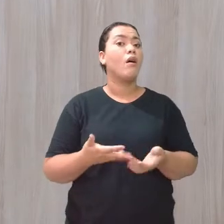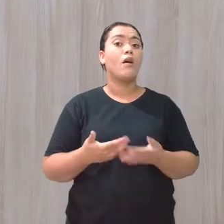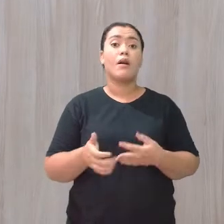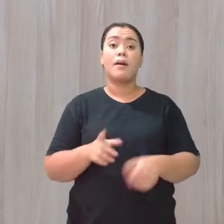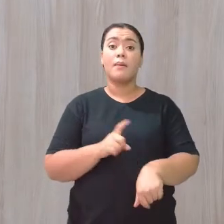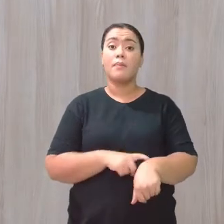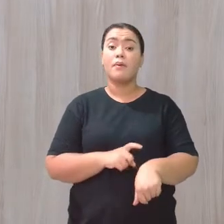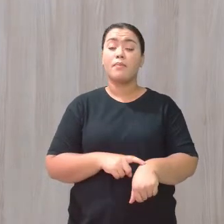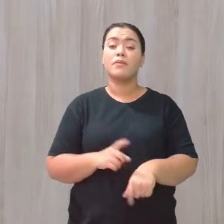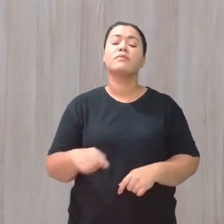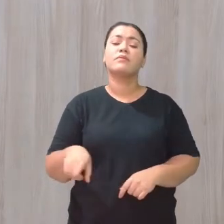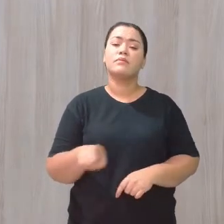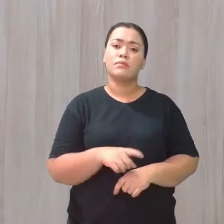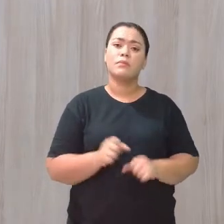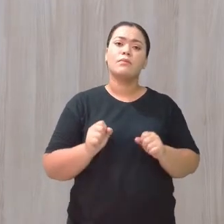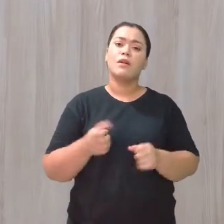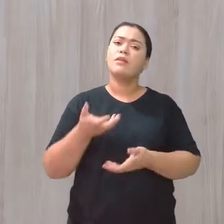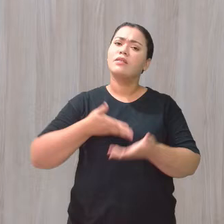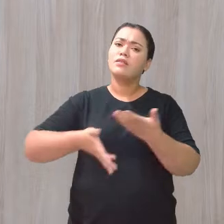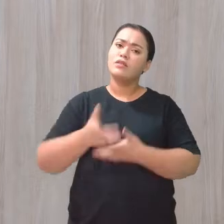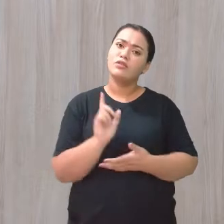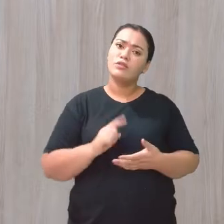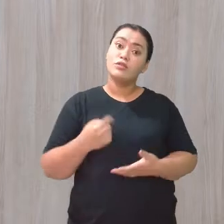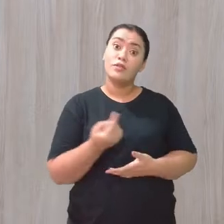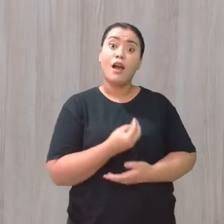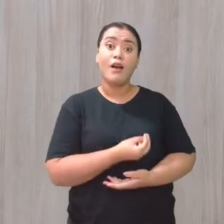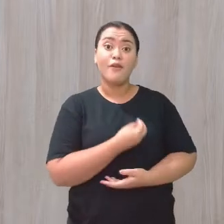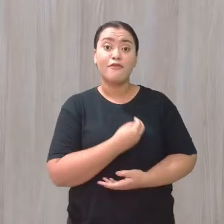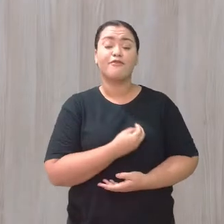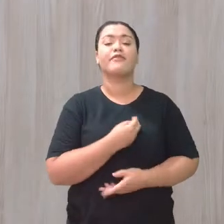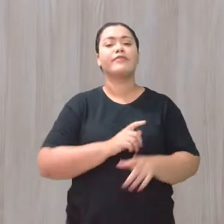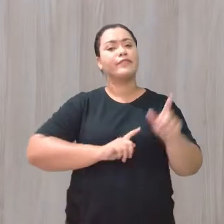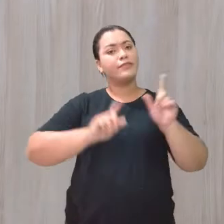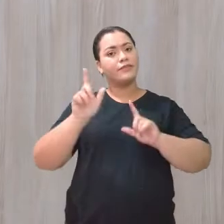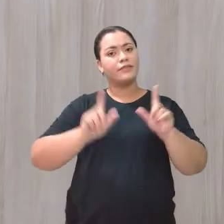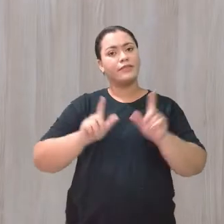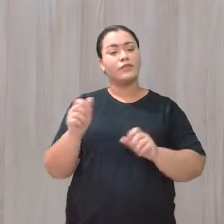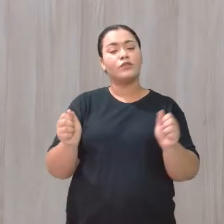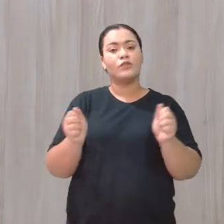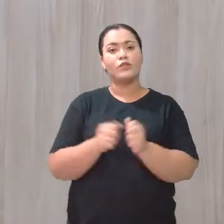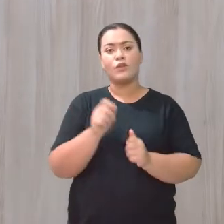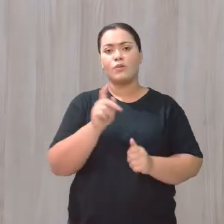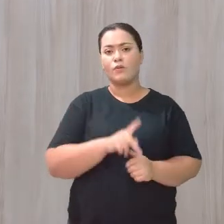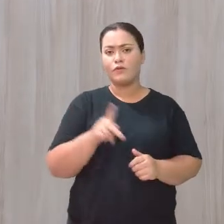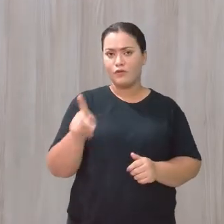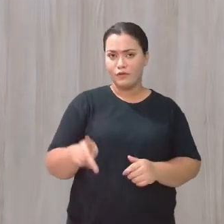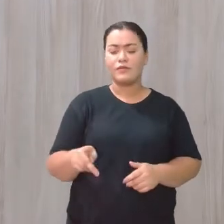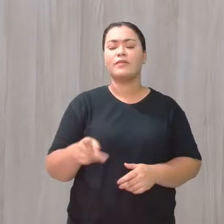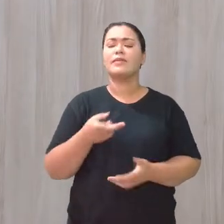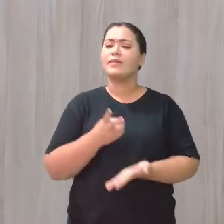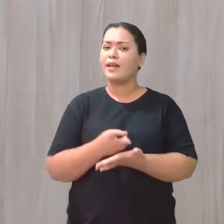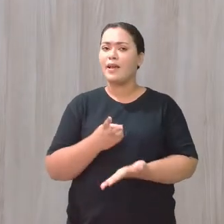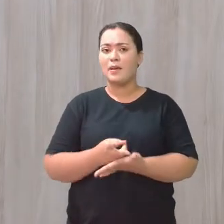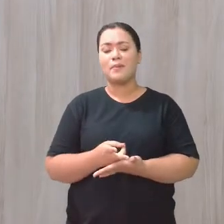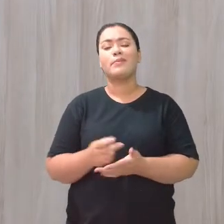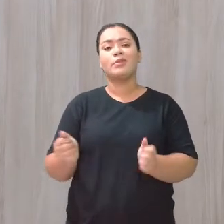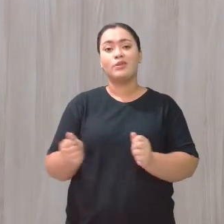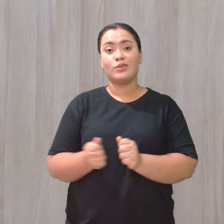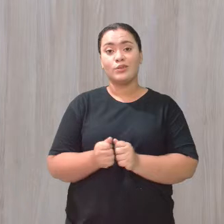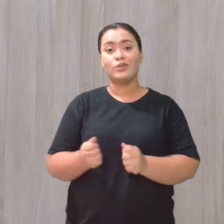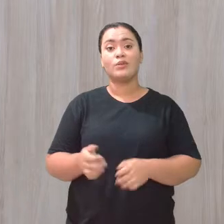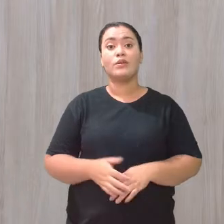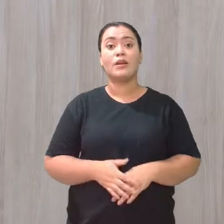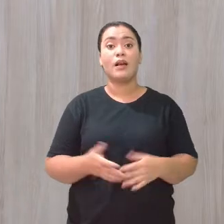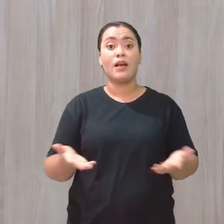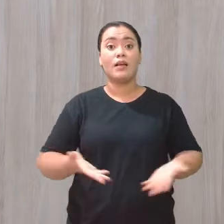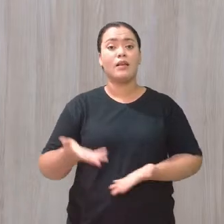que vocês possam interagir conosco ao vivo aí. Estamos aí com a professora, sempre vai ter uma professora conosco, tá certo? E